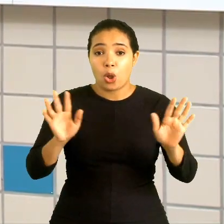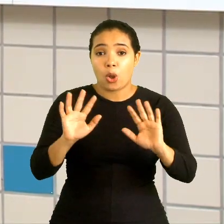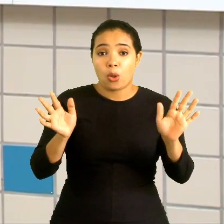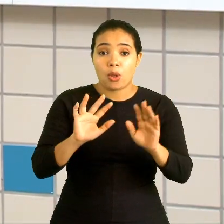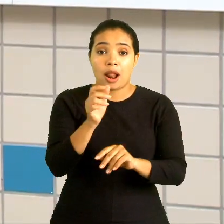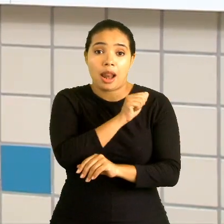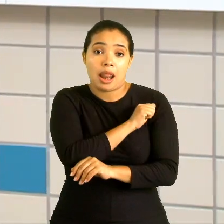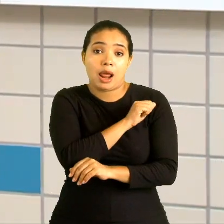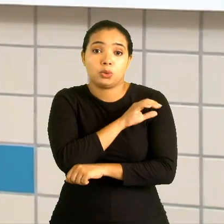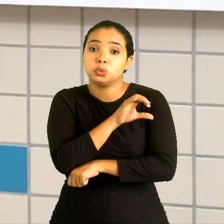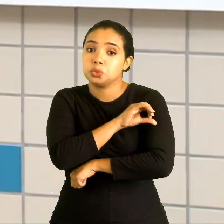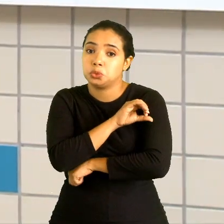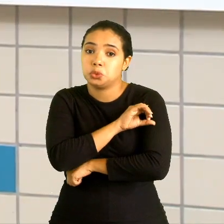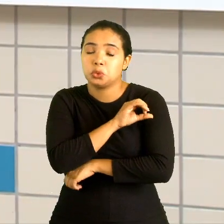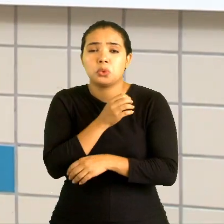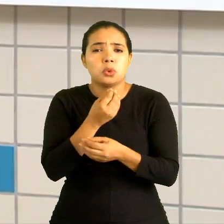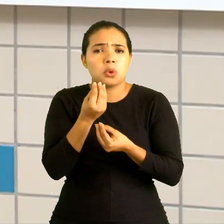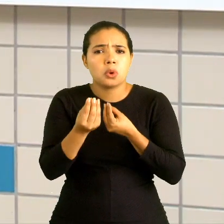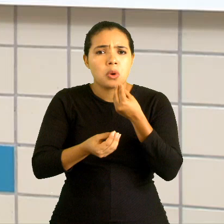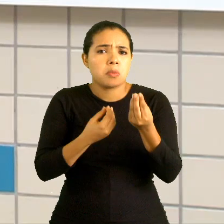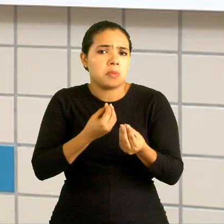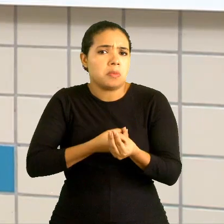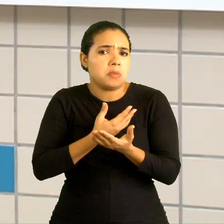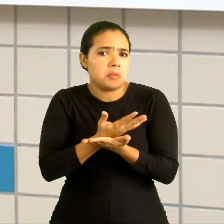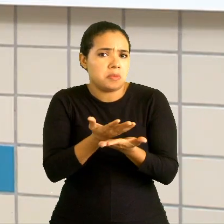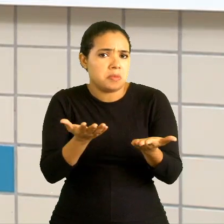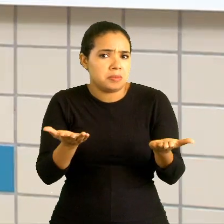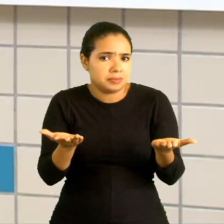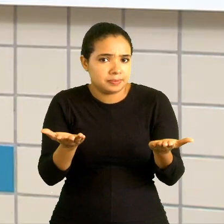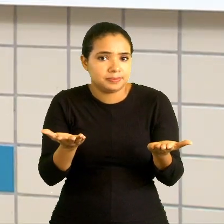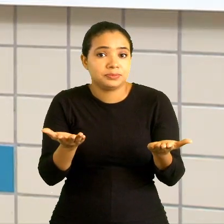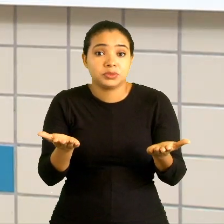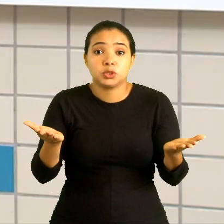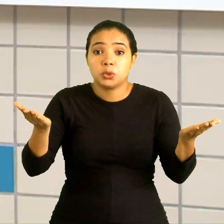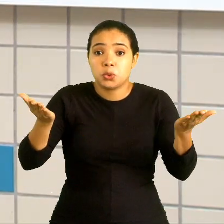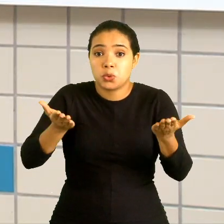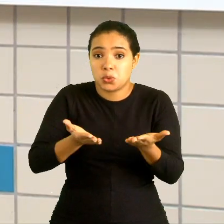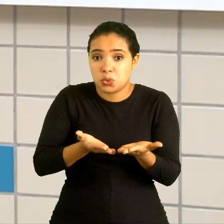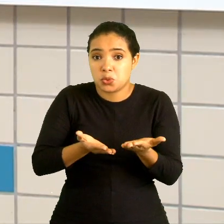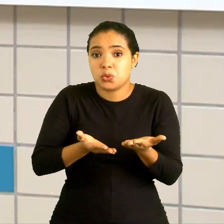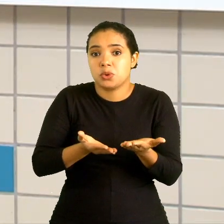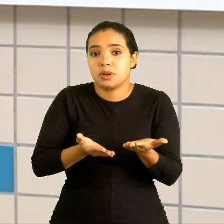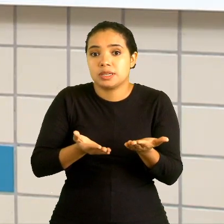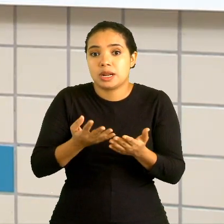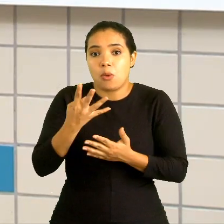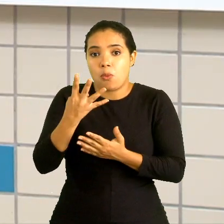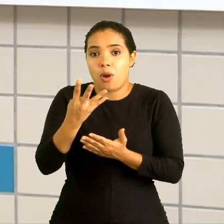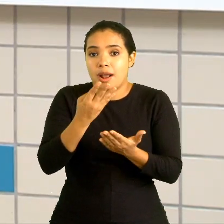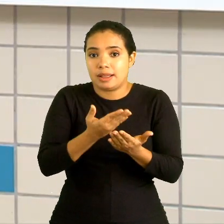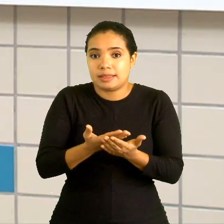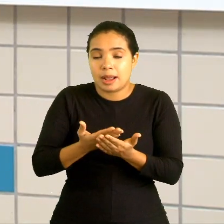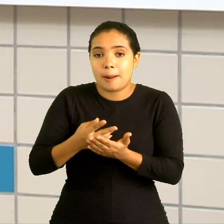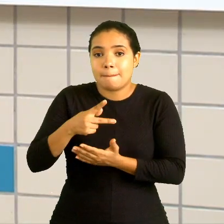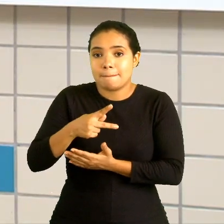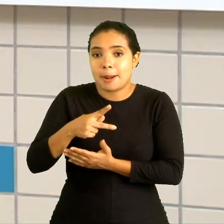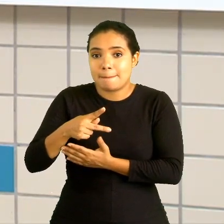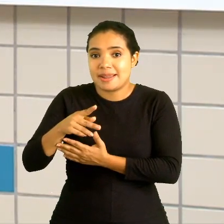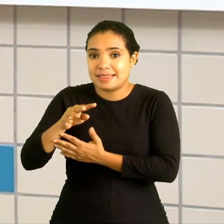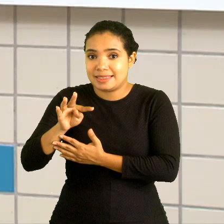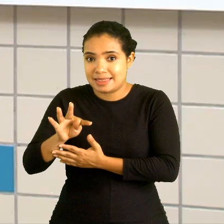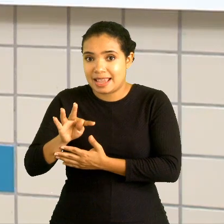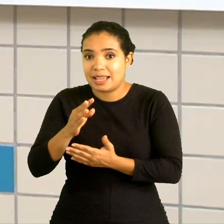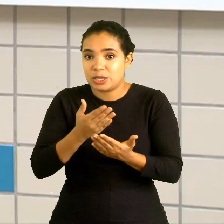Olá, estudantes do nono ano, como vocês estão? Hoje nós vamos ter a nossa quarta aula de PPT e